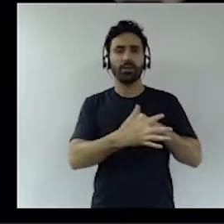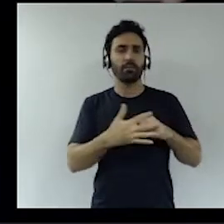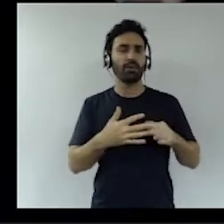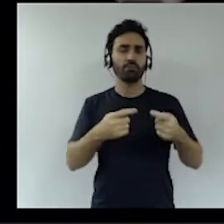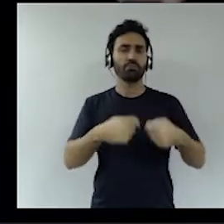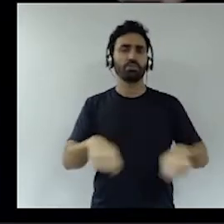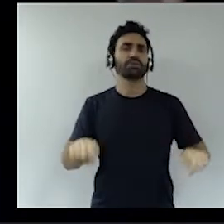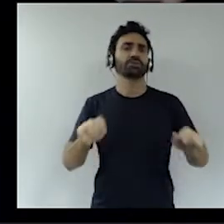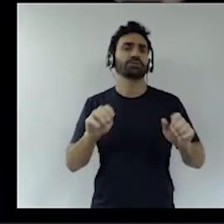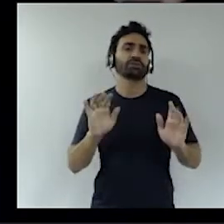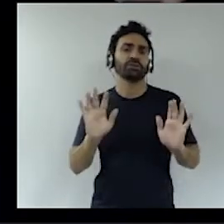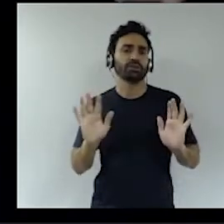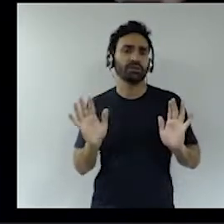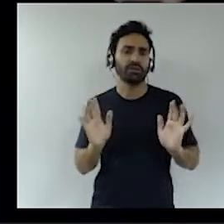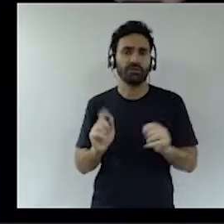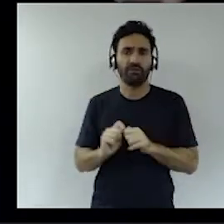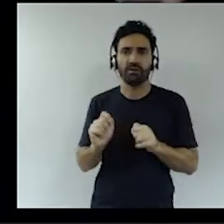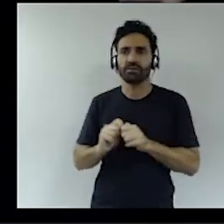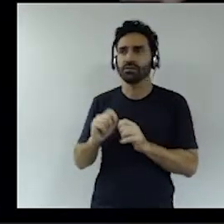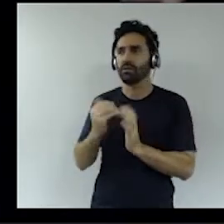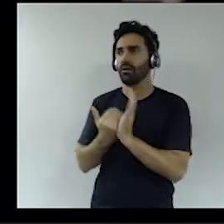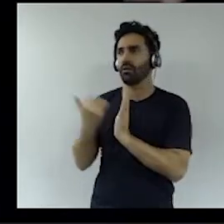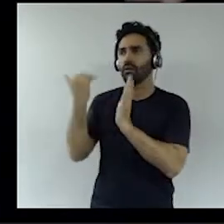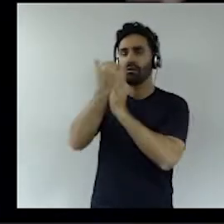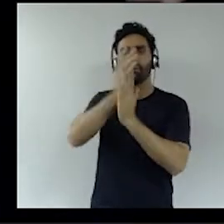merecesse esse tipo de